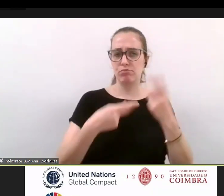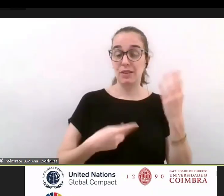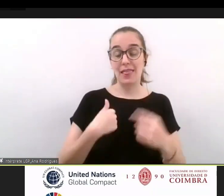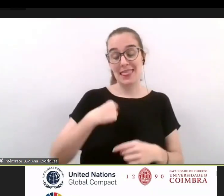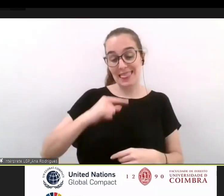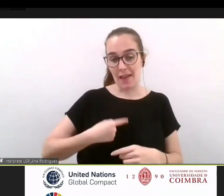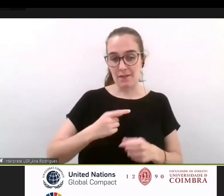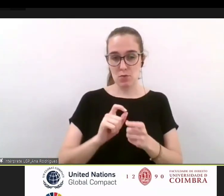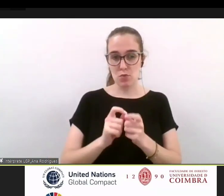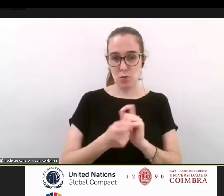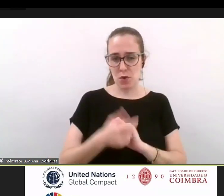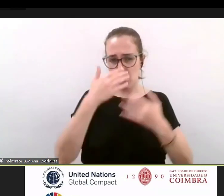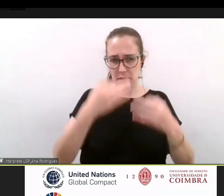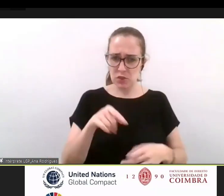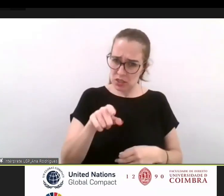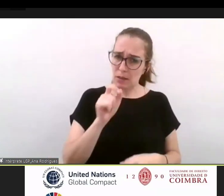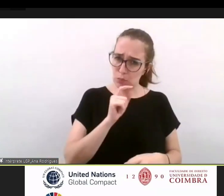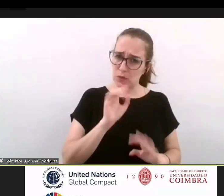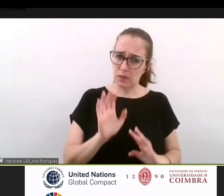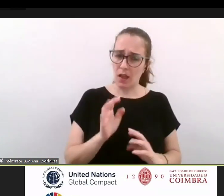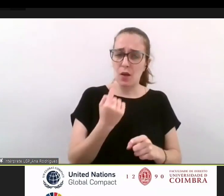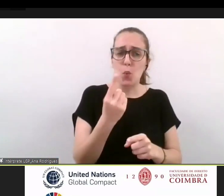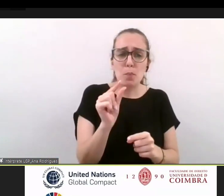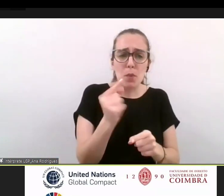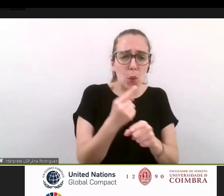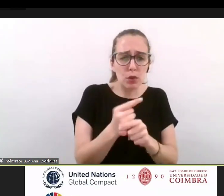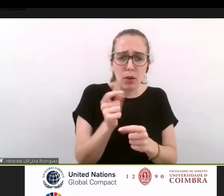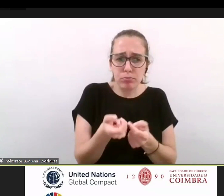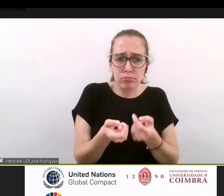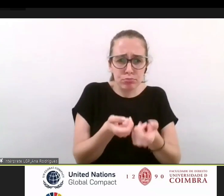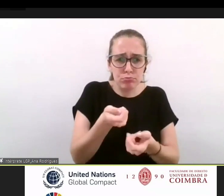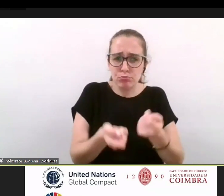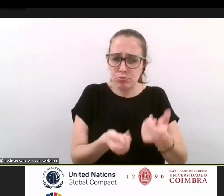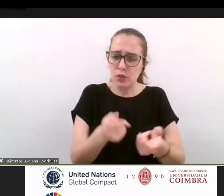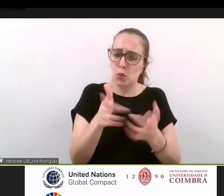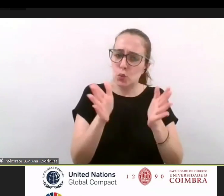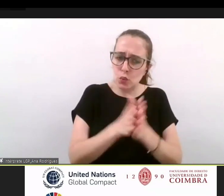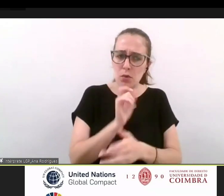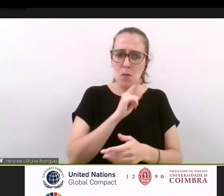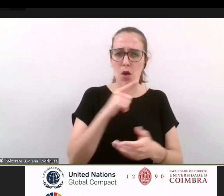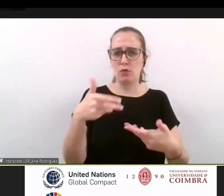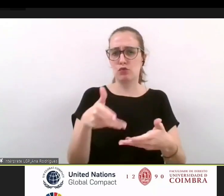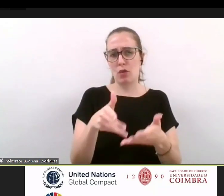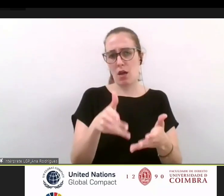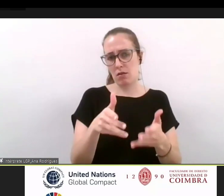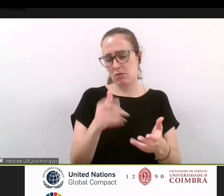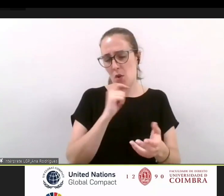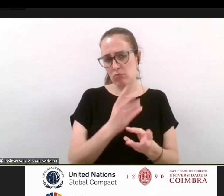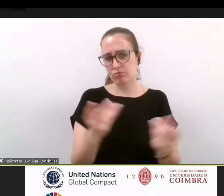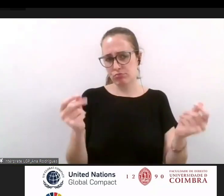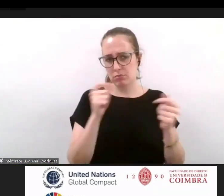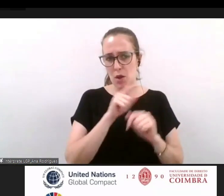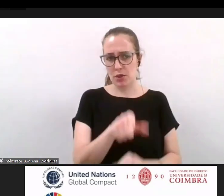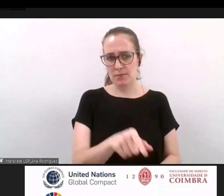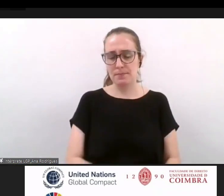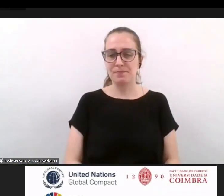alterar os nossos comportamentos. E isso é possível, e cada grãozinho, cada gotinha de água altera o oceano dos nossos impactos ambientais.